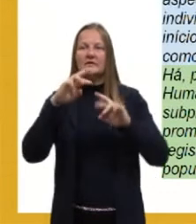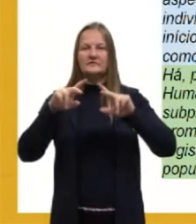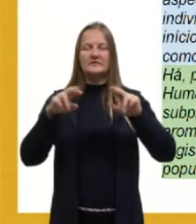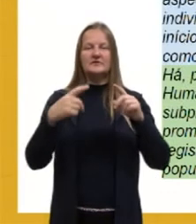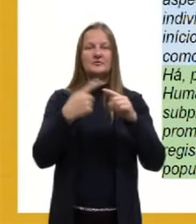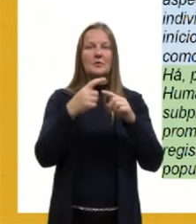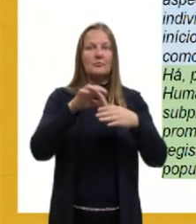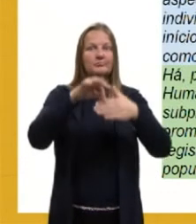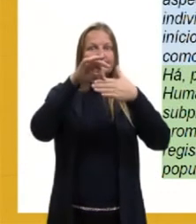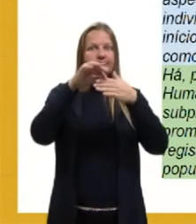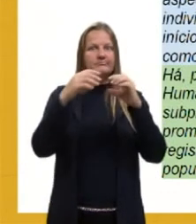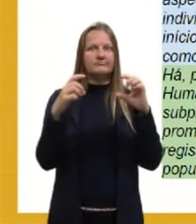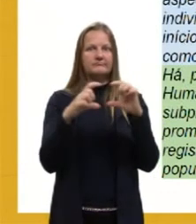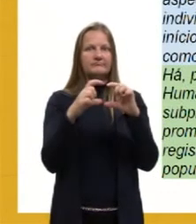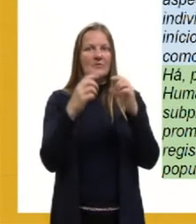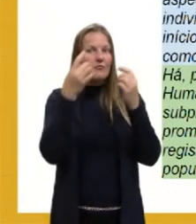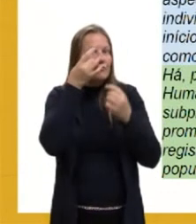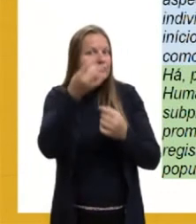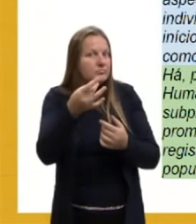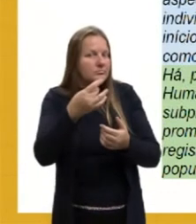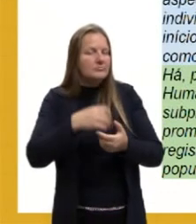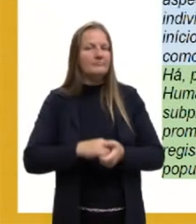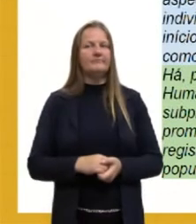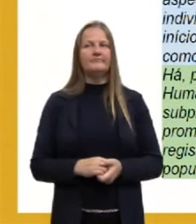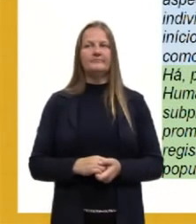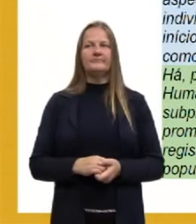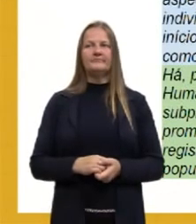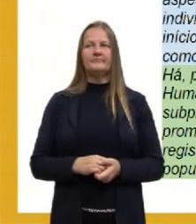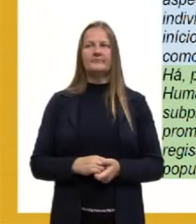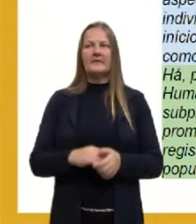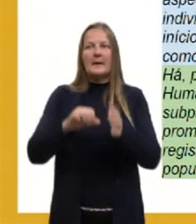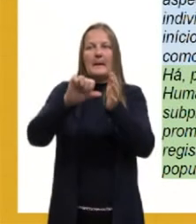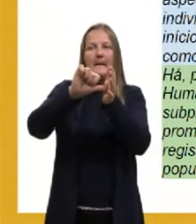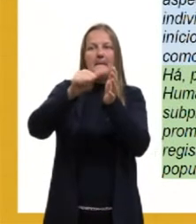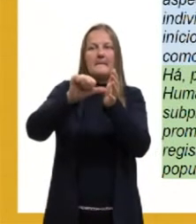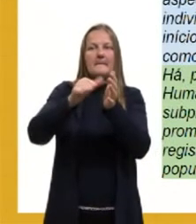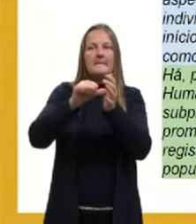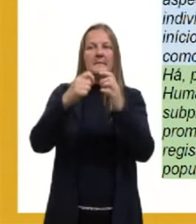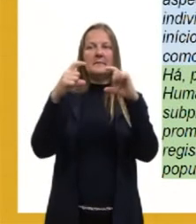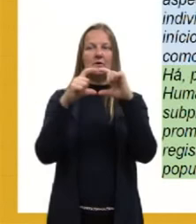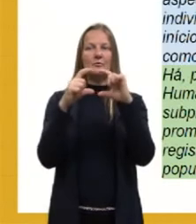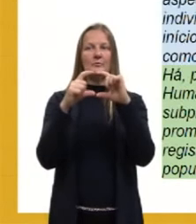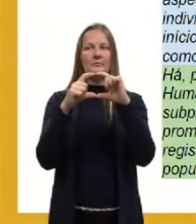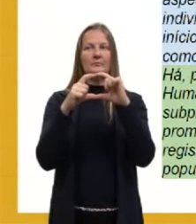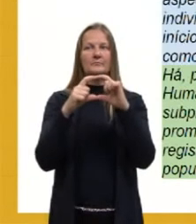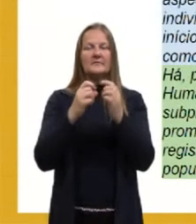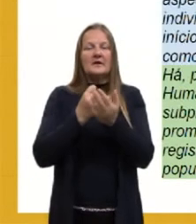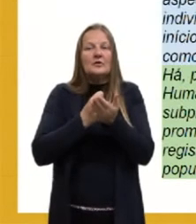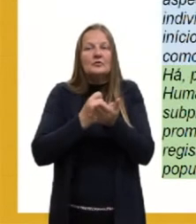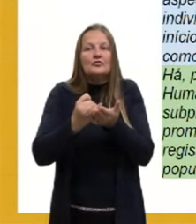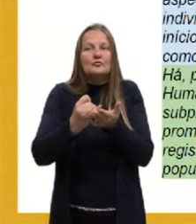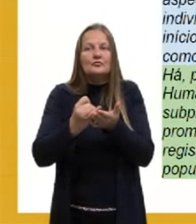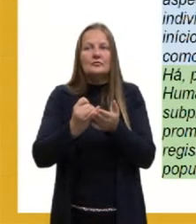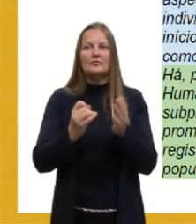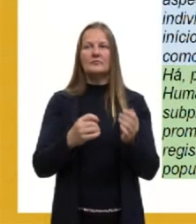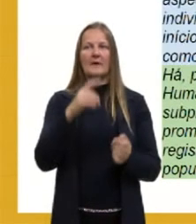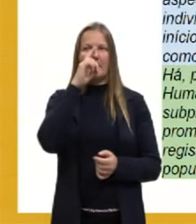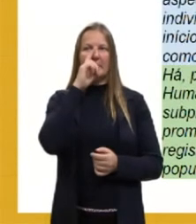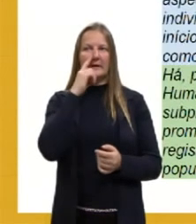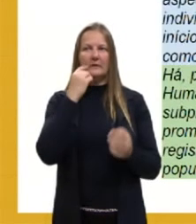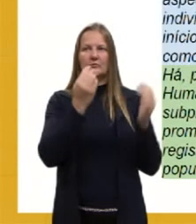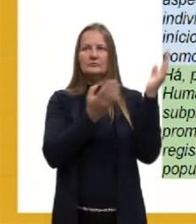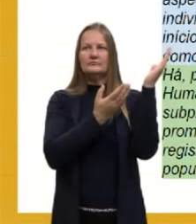dessa redação aqui na no primeiro parágrafo na introdução que começa